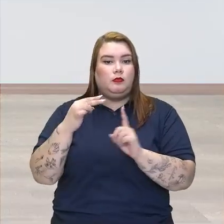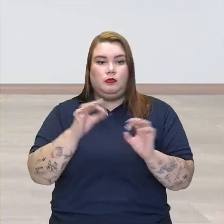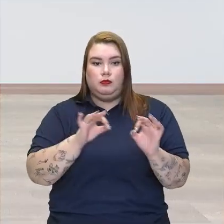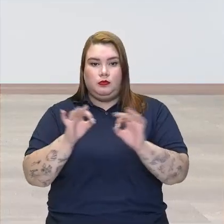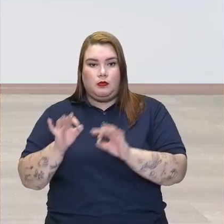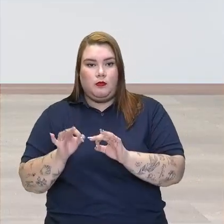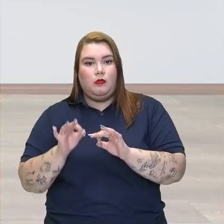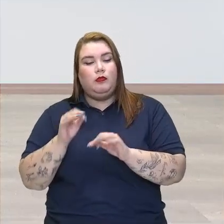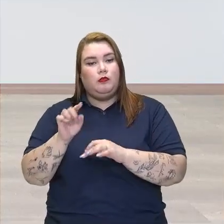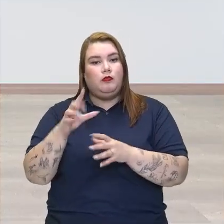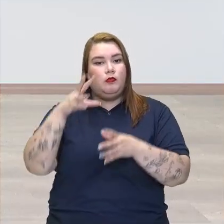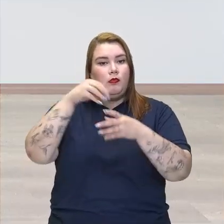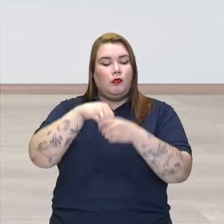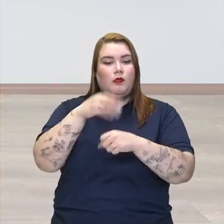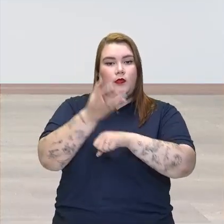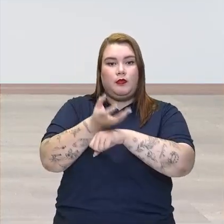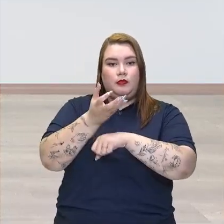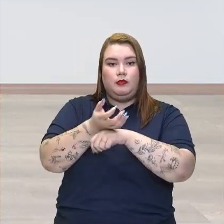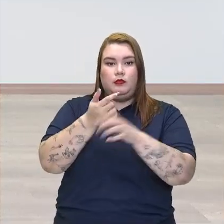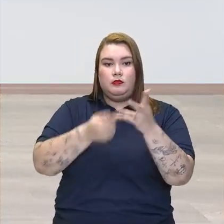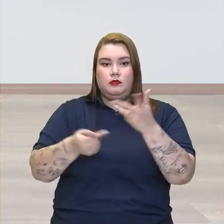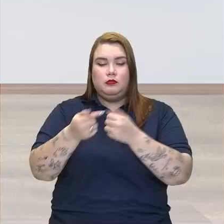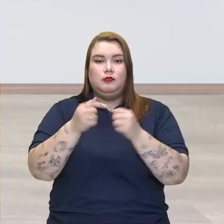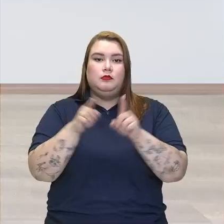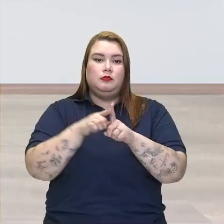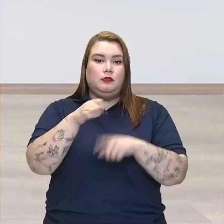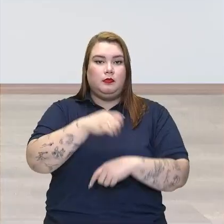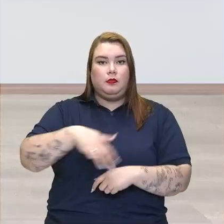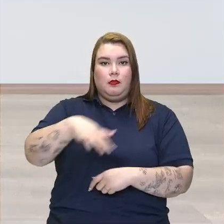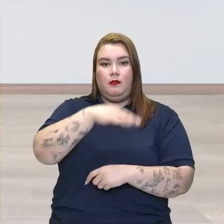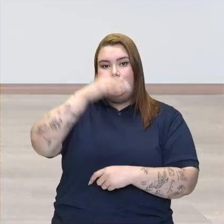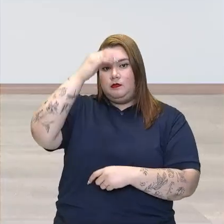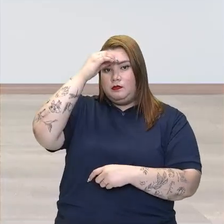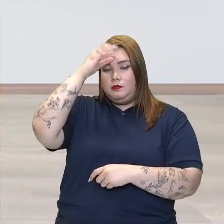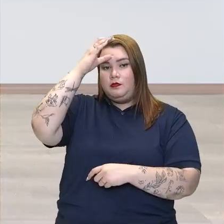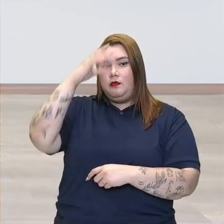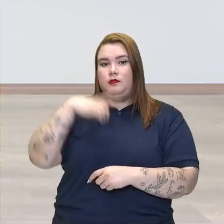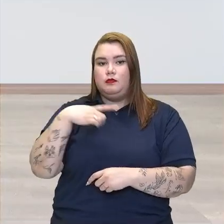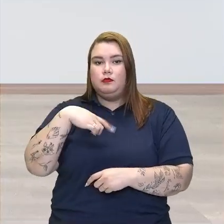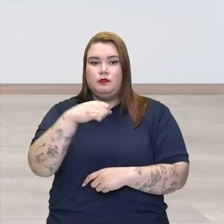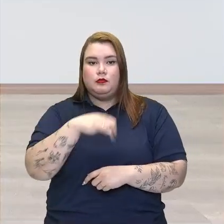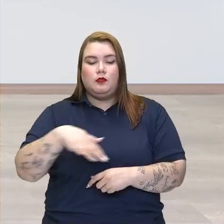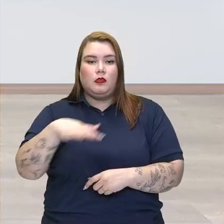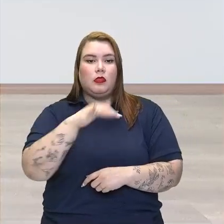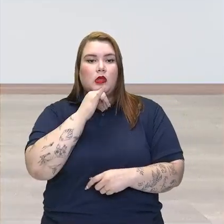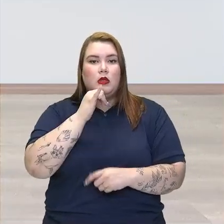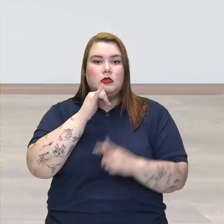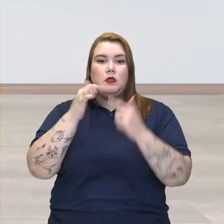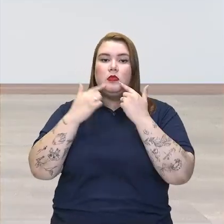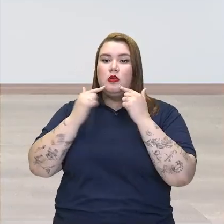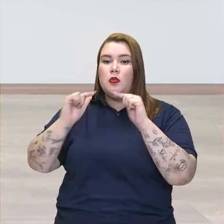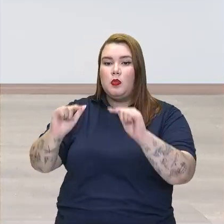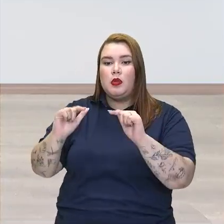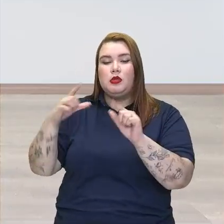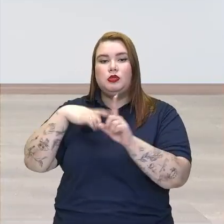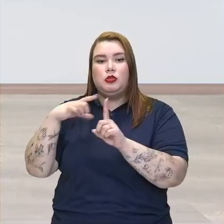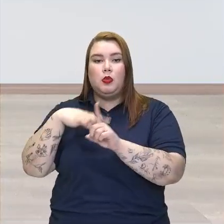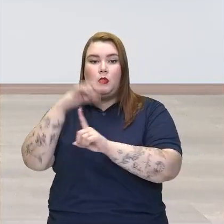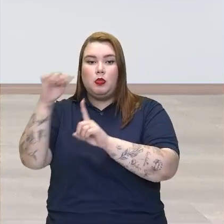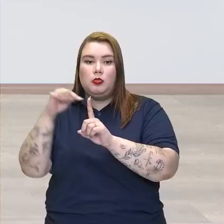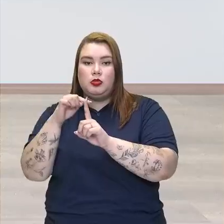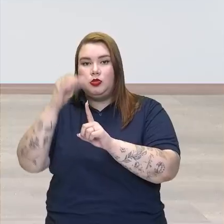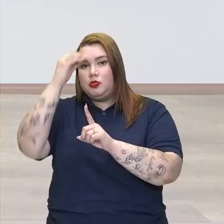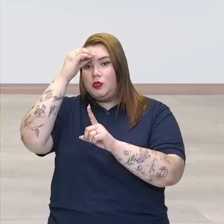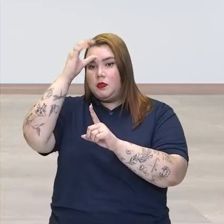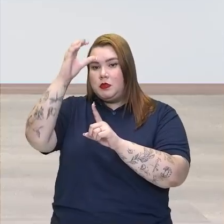e isso dentro dos componentes e na área do conhecimento. Então, eu tenho ali dentro da área de linguagens, posso ter um objeto que pode